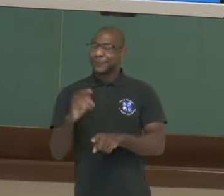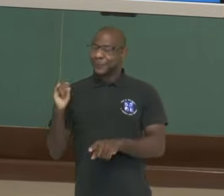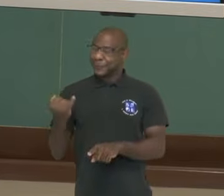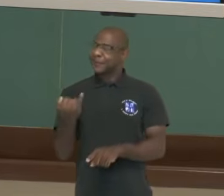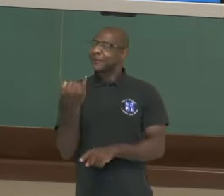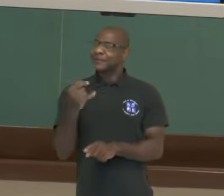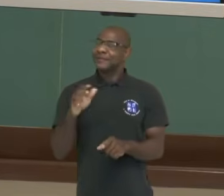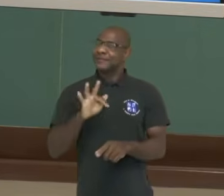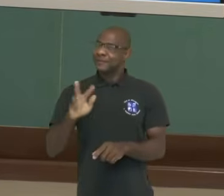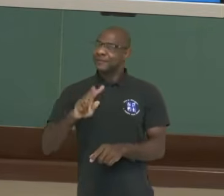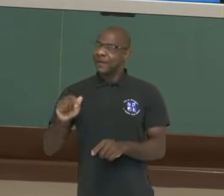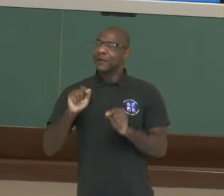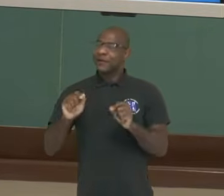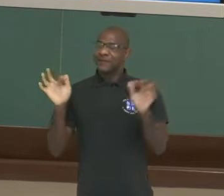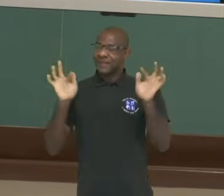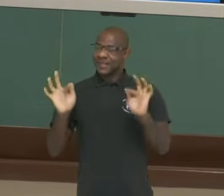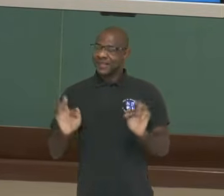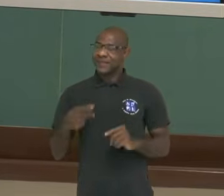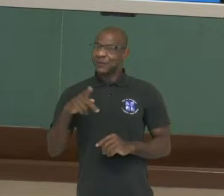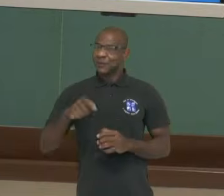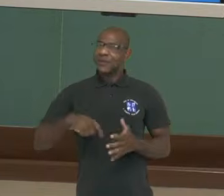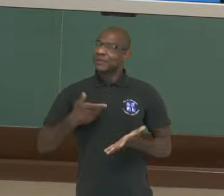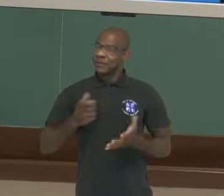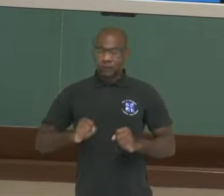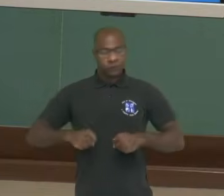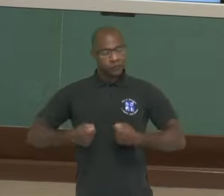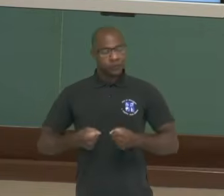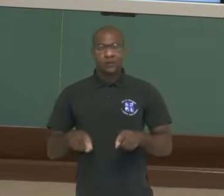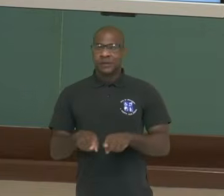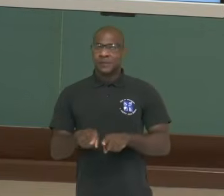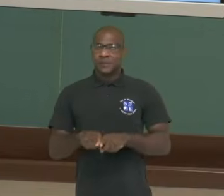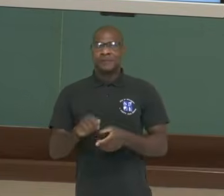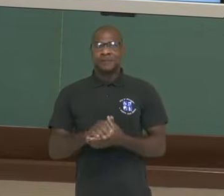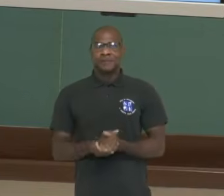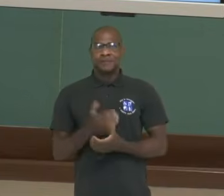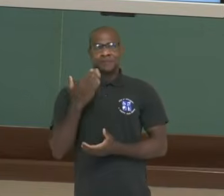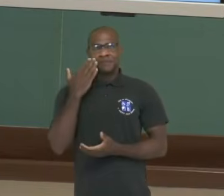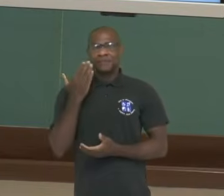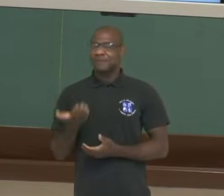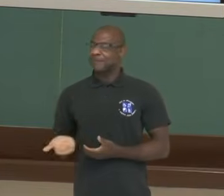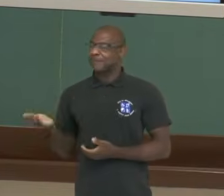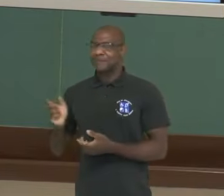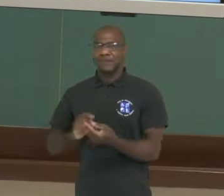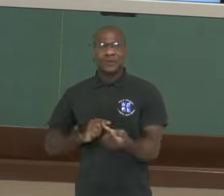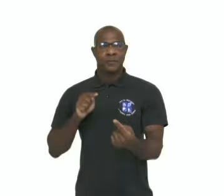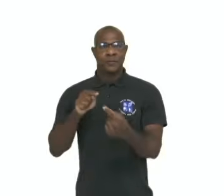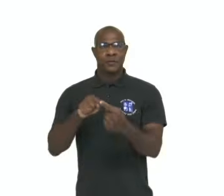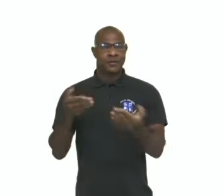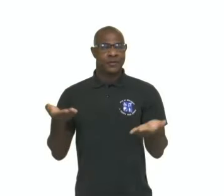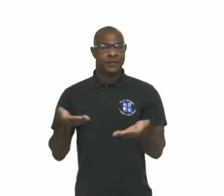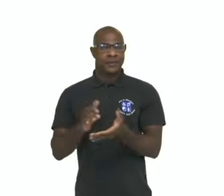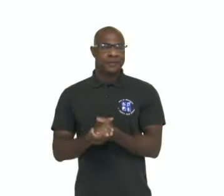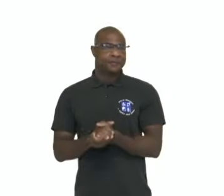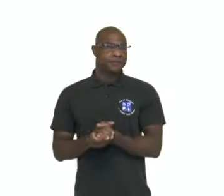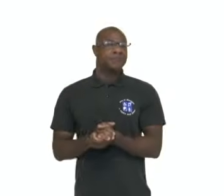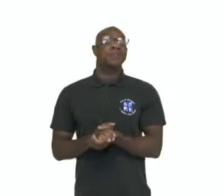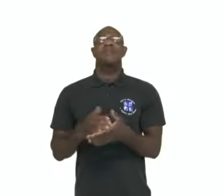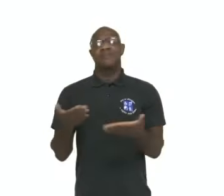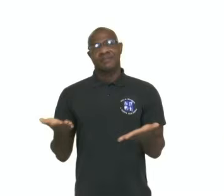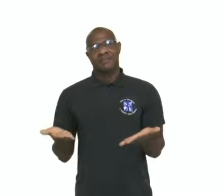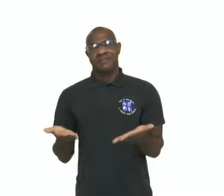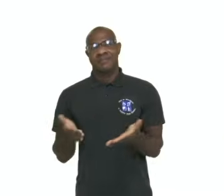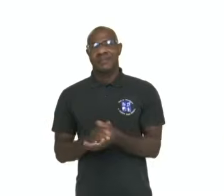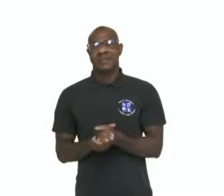ficar feliz aí com a sua dedicação para com os estudos. Bora lá então para o nosso objetivo? Reconhecer